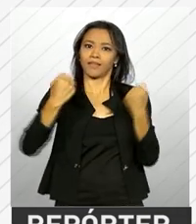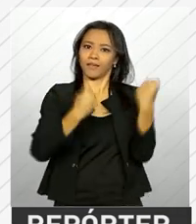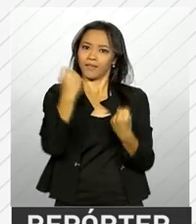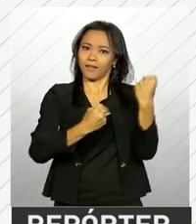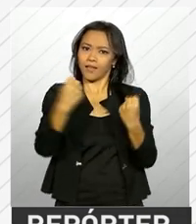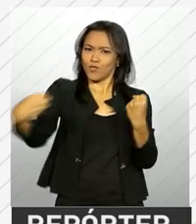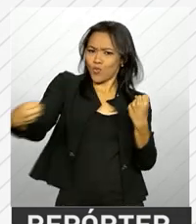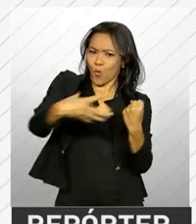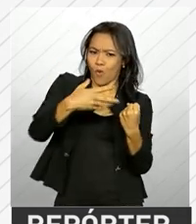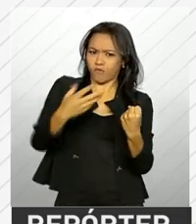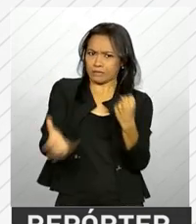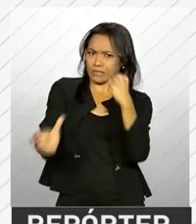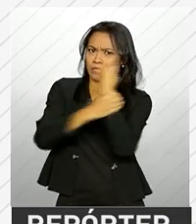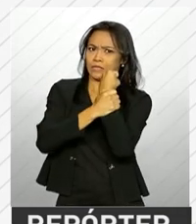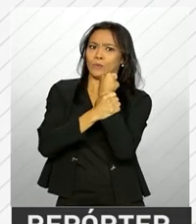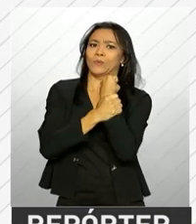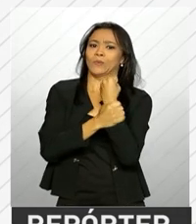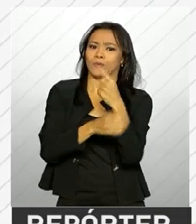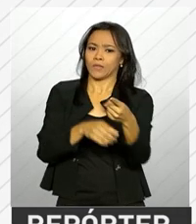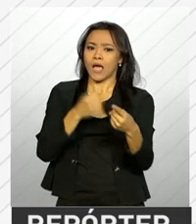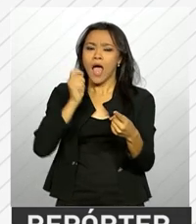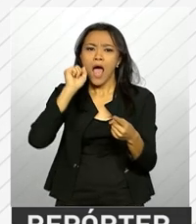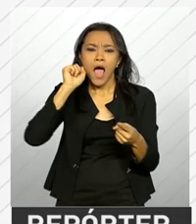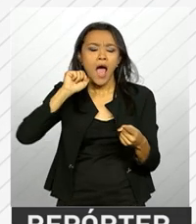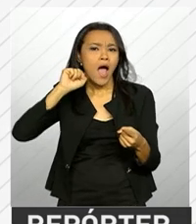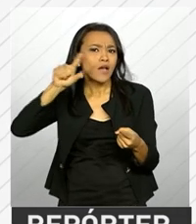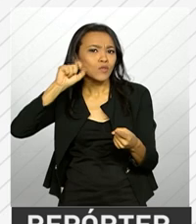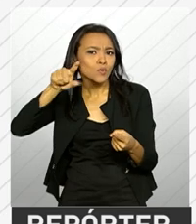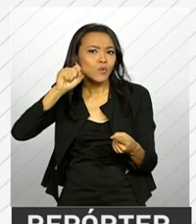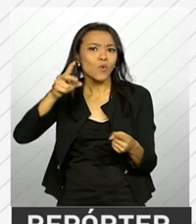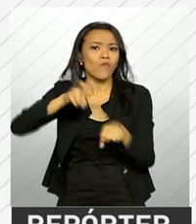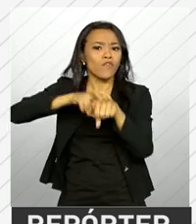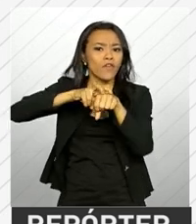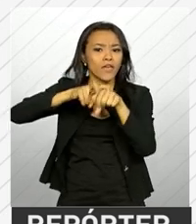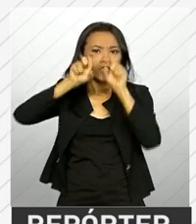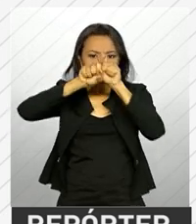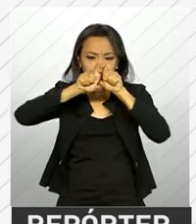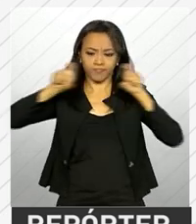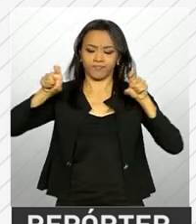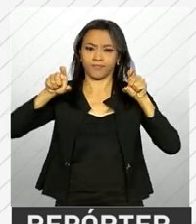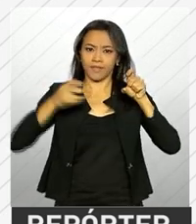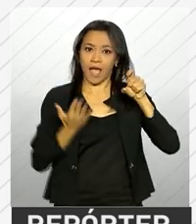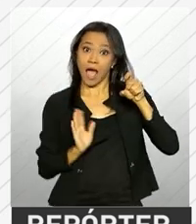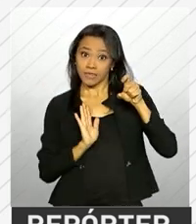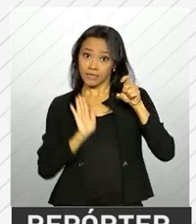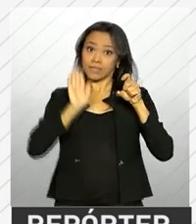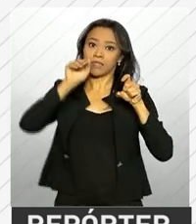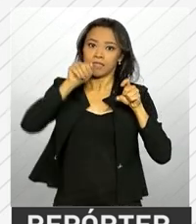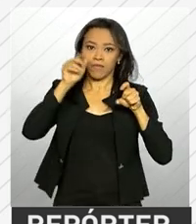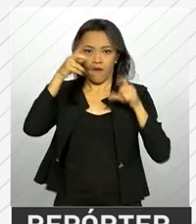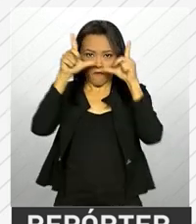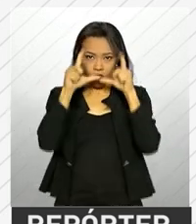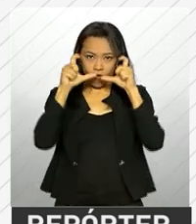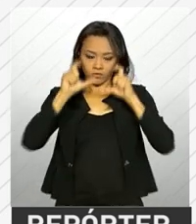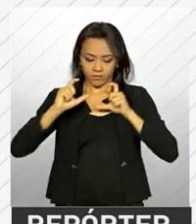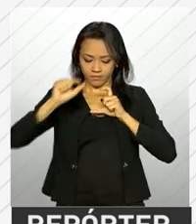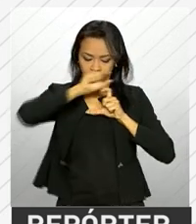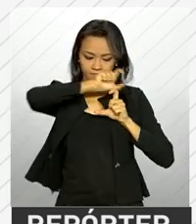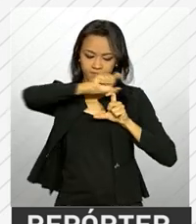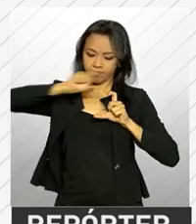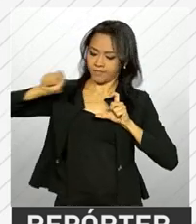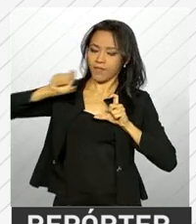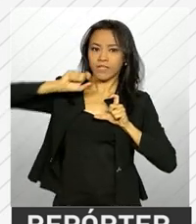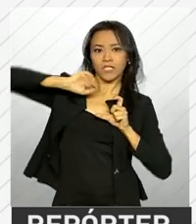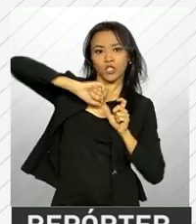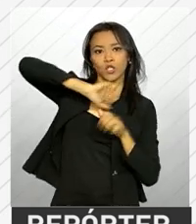layout e fica mais segura a tinta azul esverdeada da Tarja superior acima da foto de Identificação do motorista